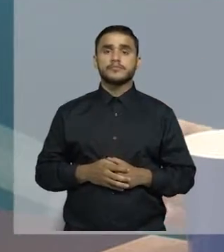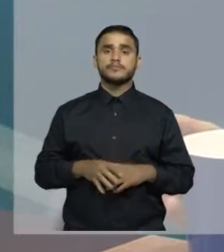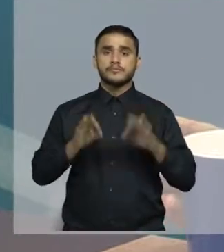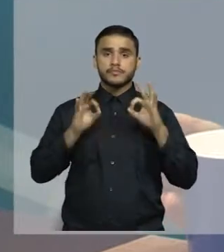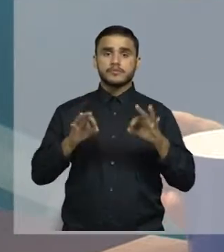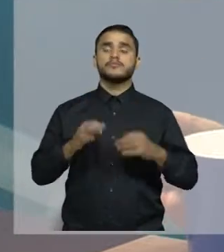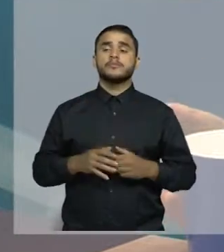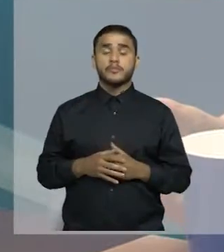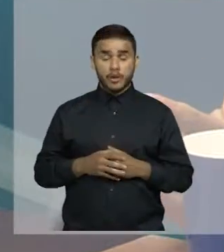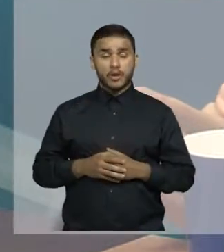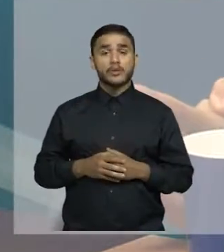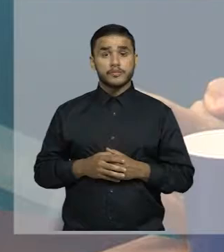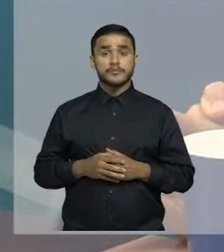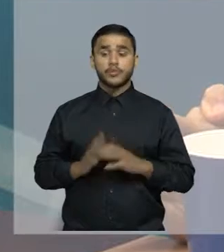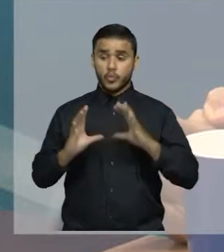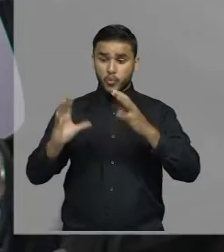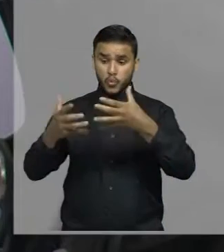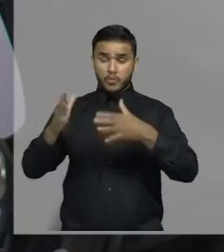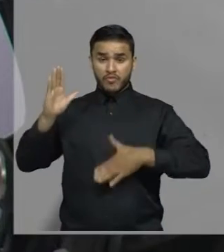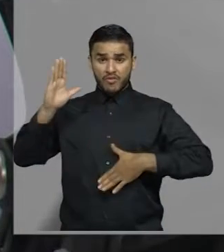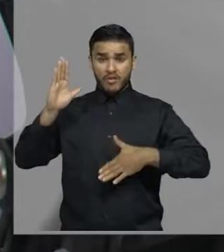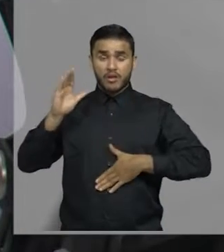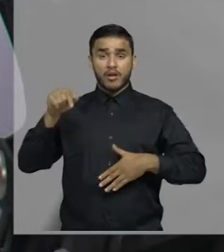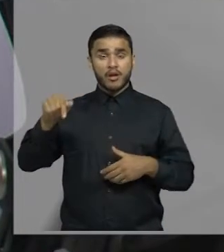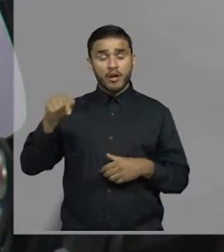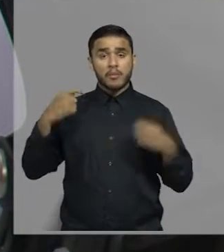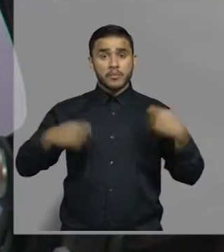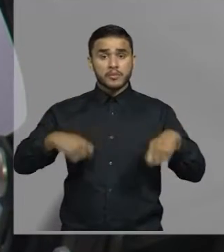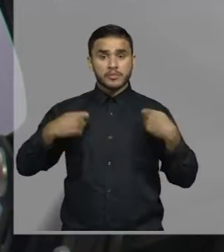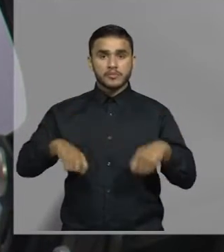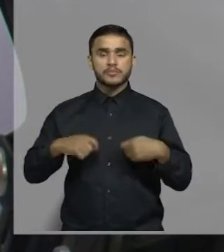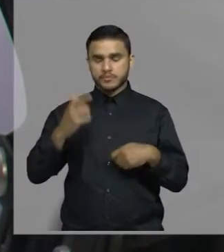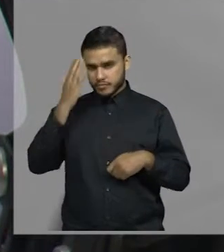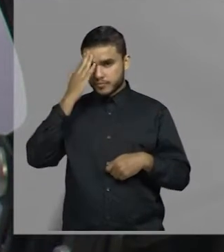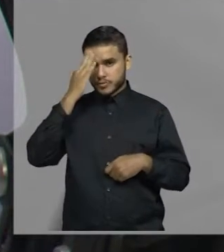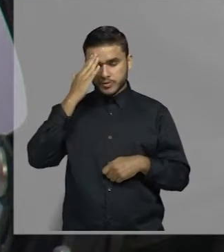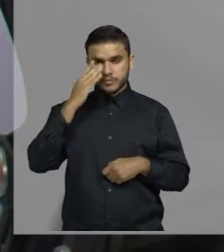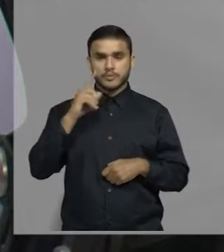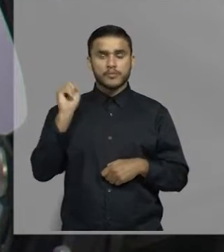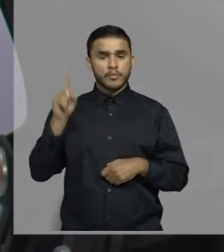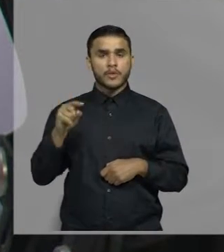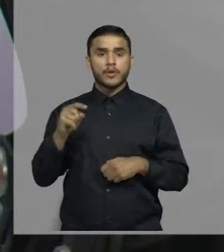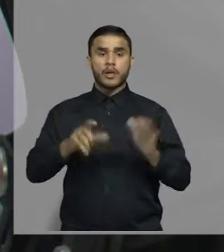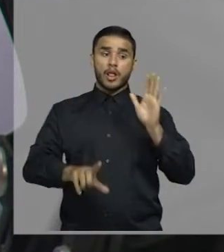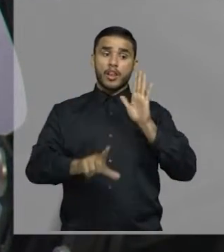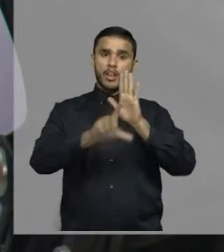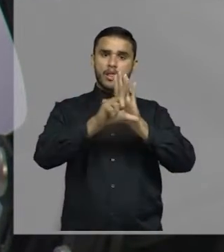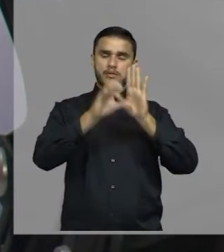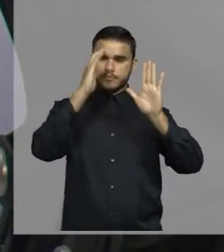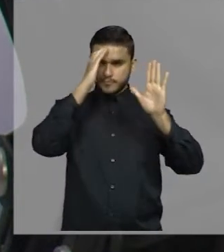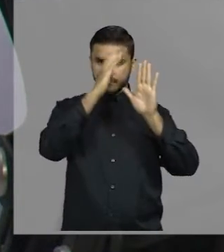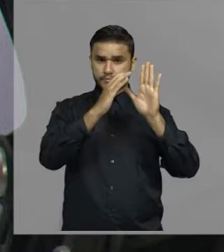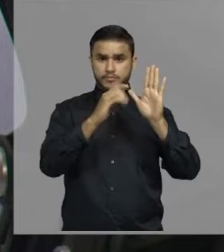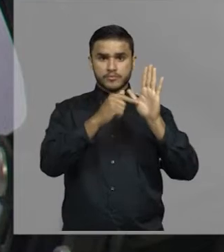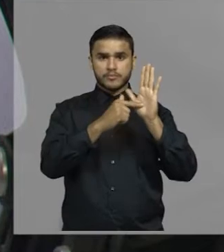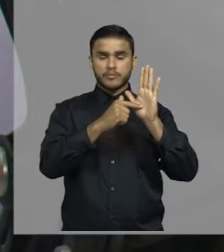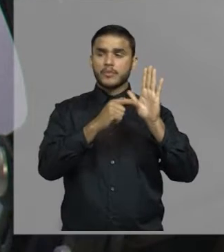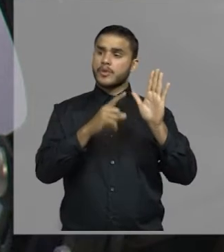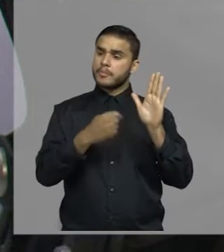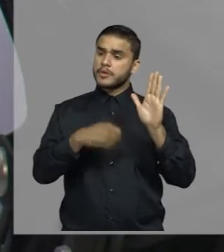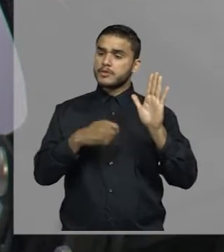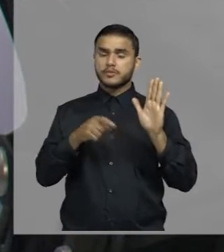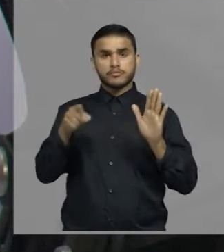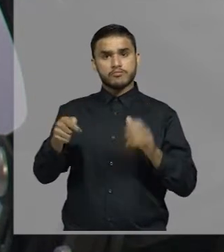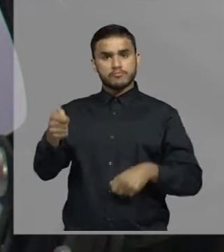humanos são importantes porque o criminoso deve ser punido com o que está previsto na lei e nada além